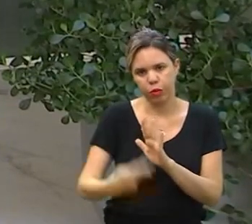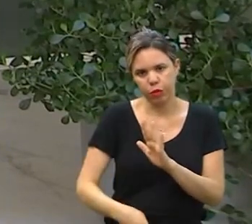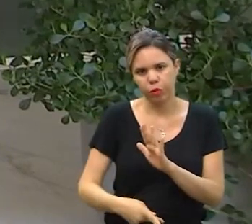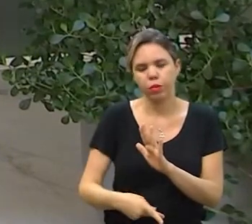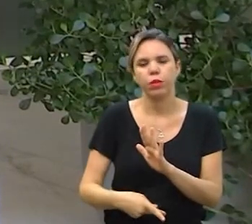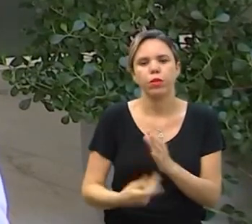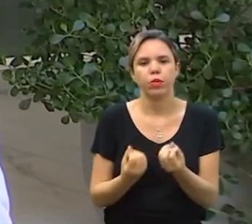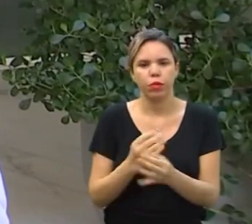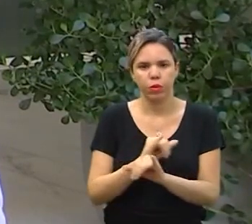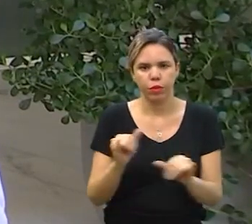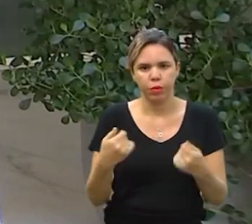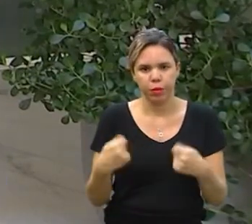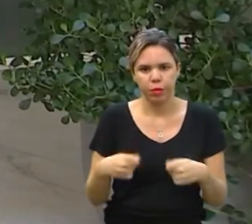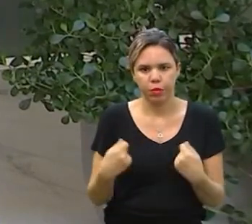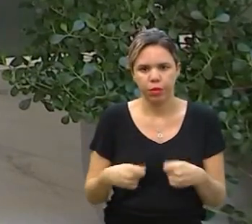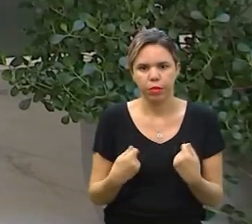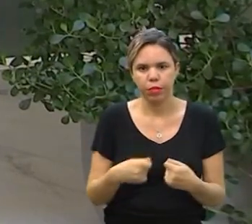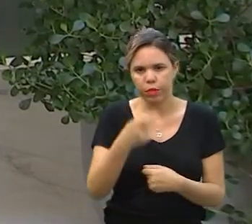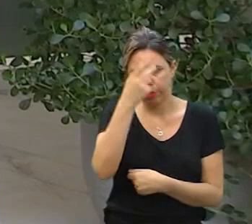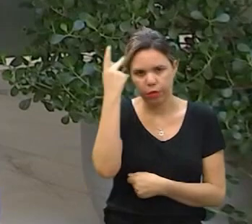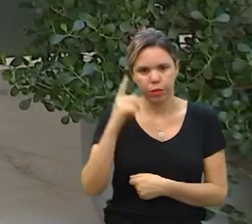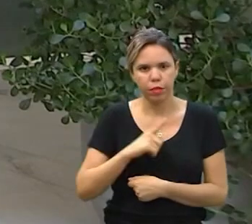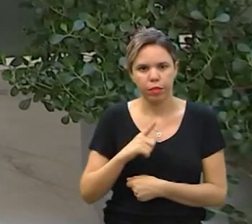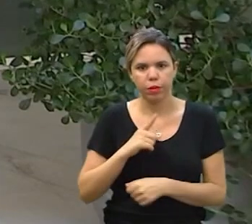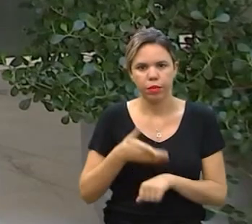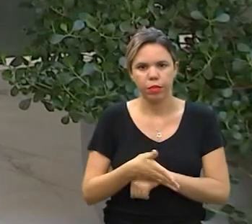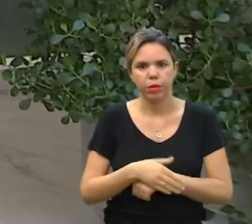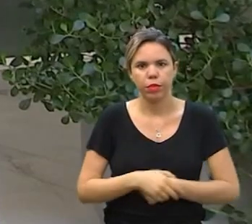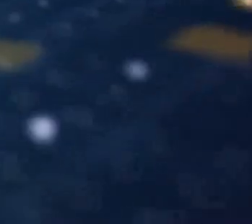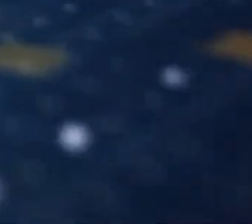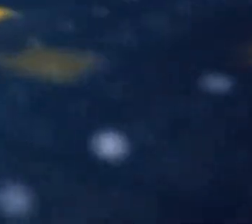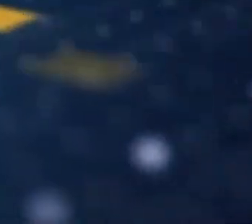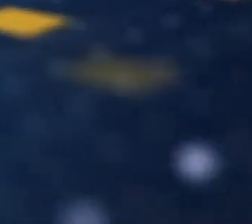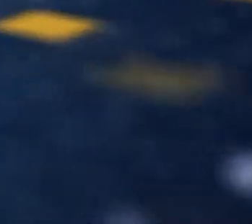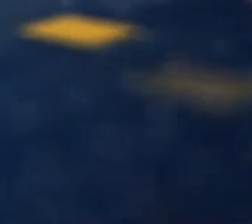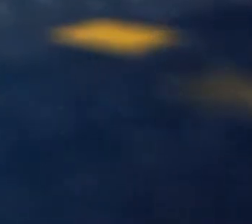exclusivo que prestará as informações necessárias para aquela pessoa que estiver acessando.